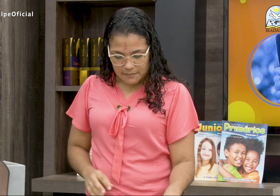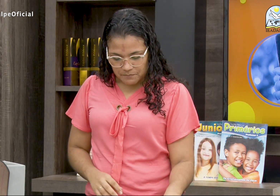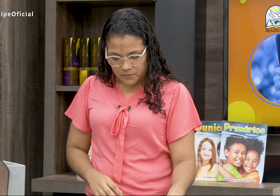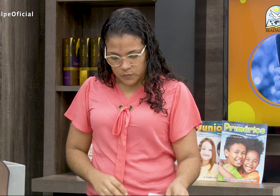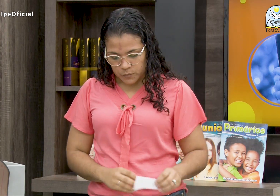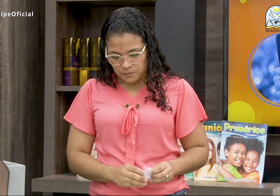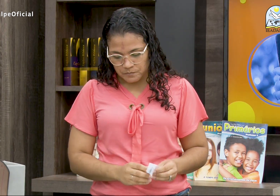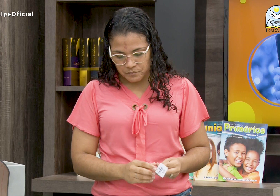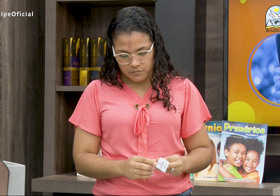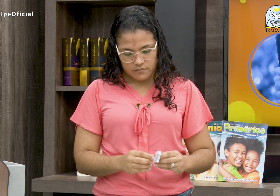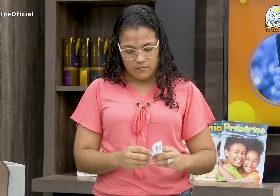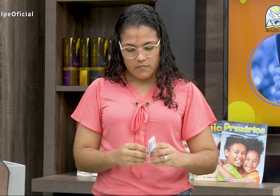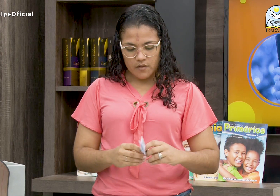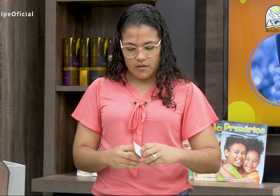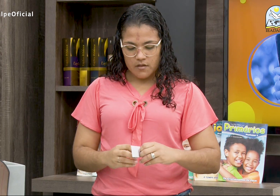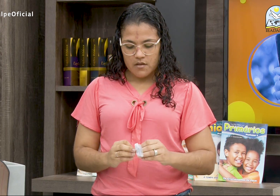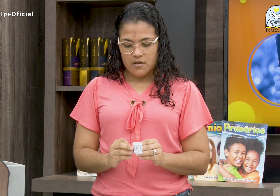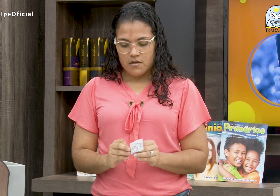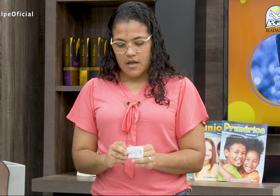fazer